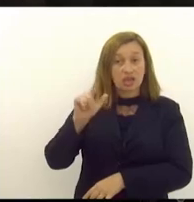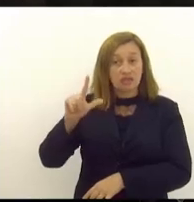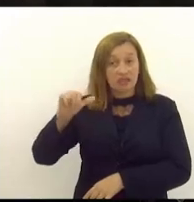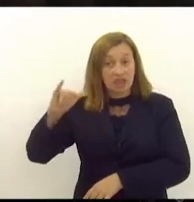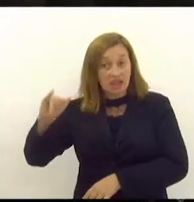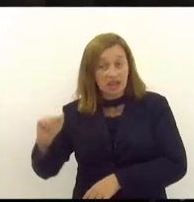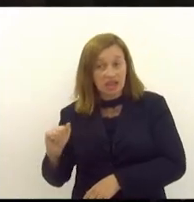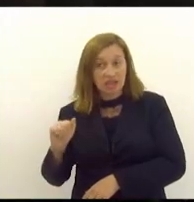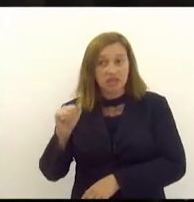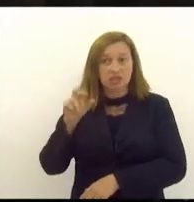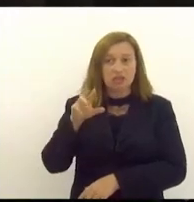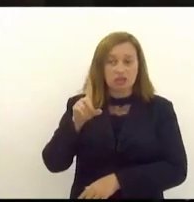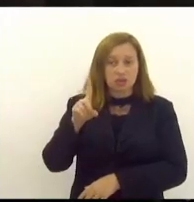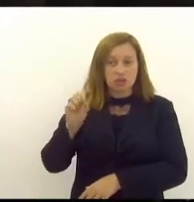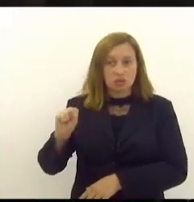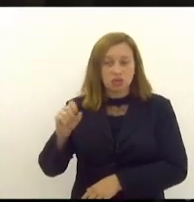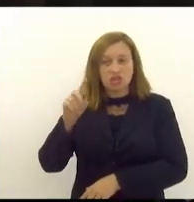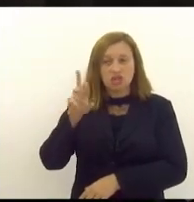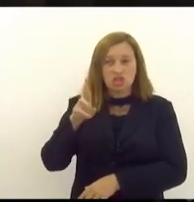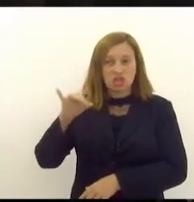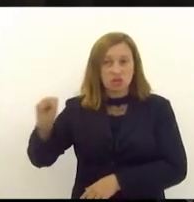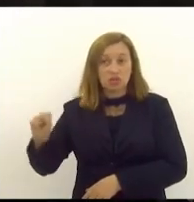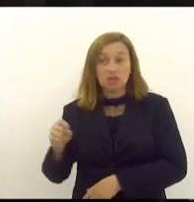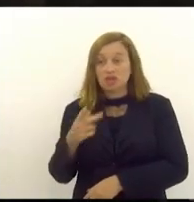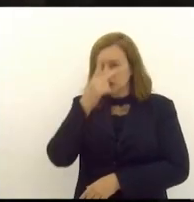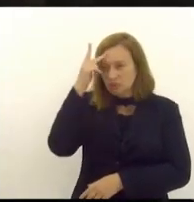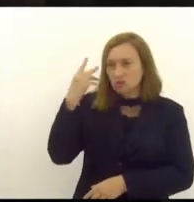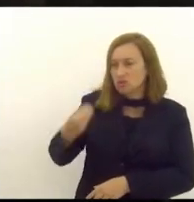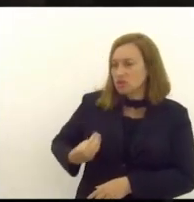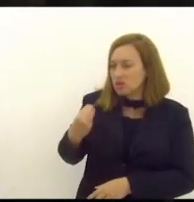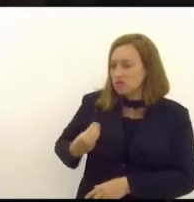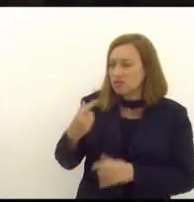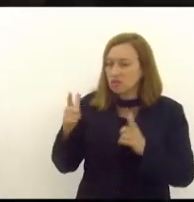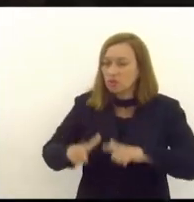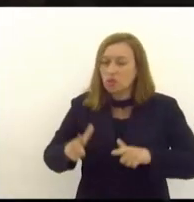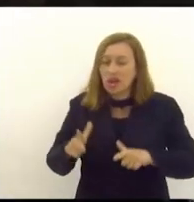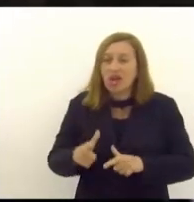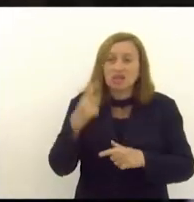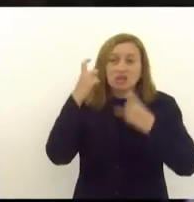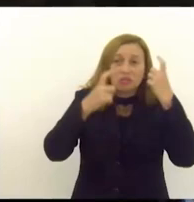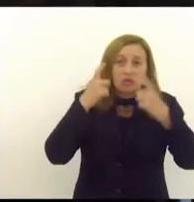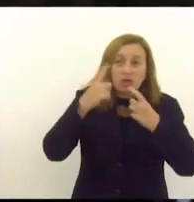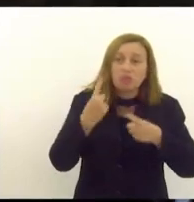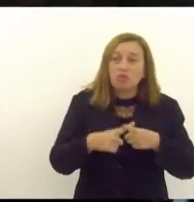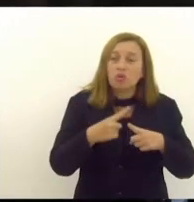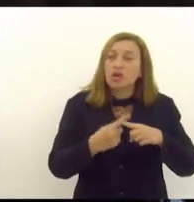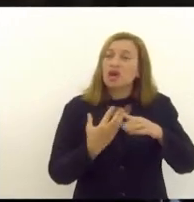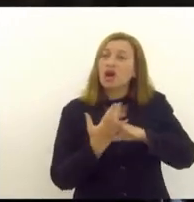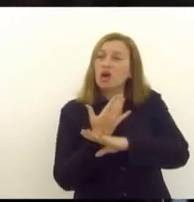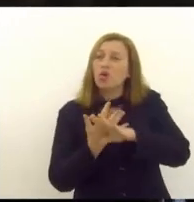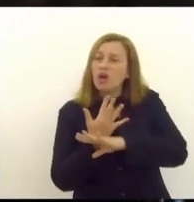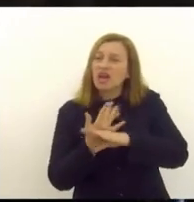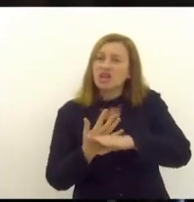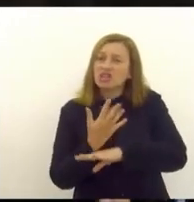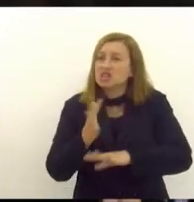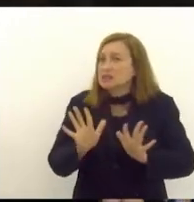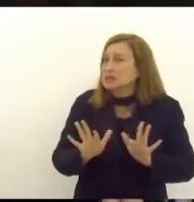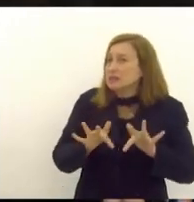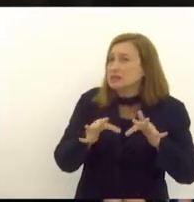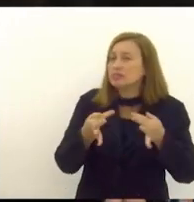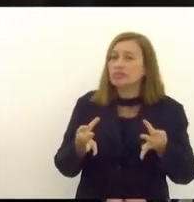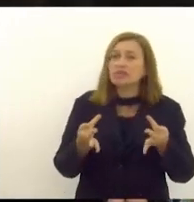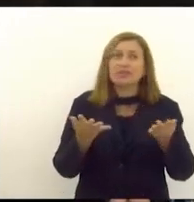rios e os e os moradores estão muito Aflitos porque a UERJ Está simplesmente